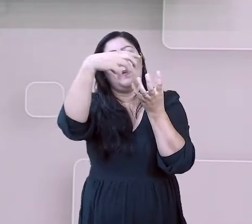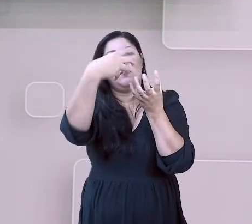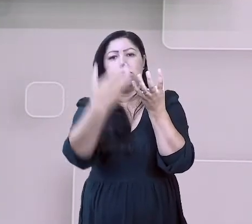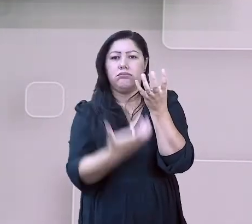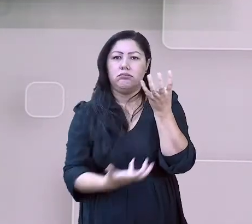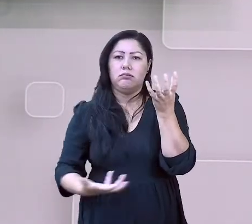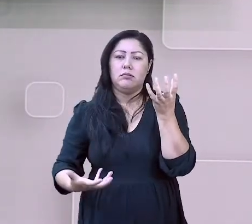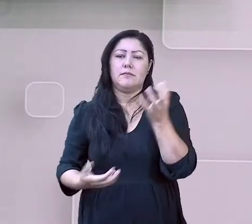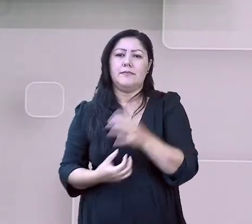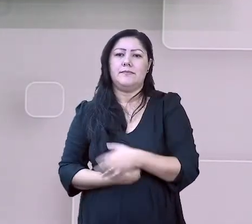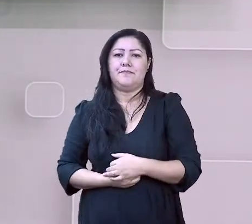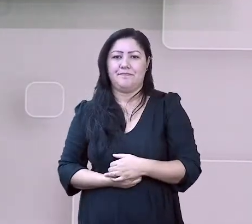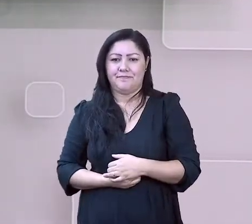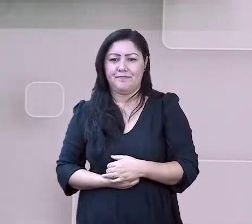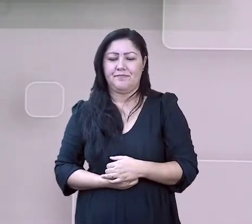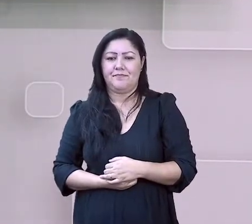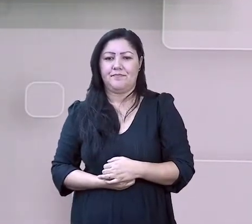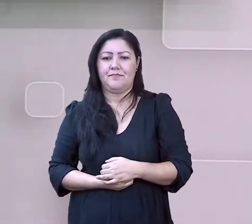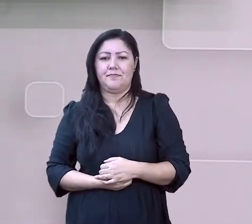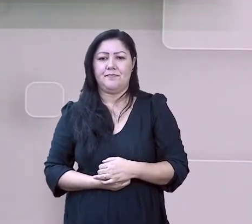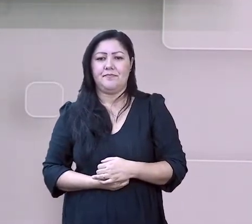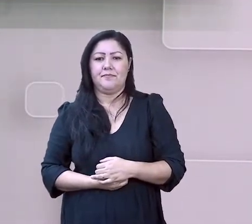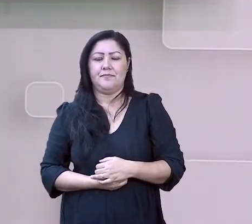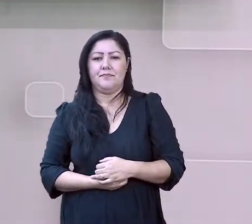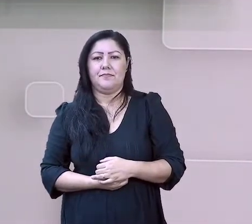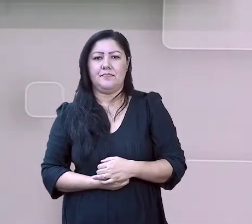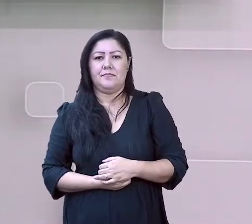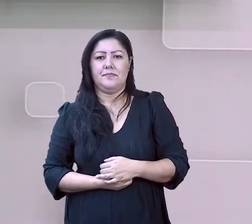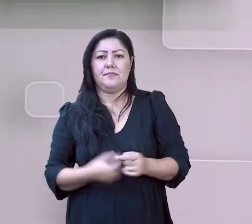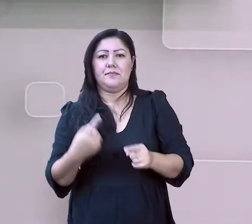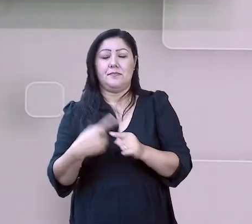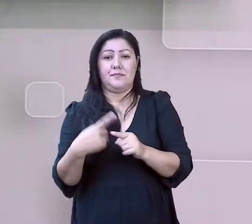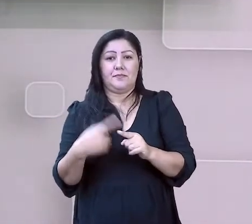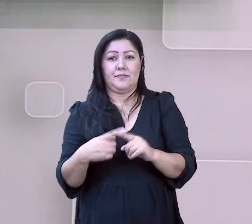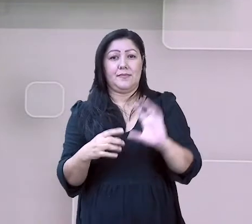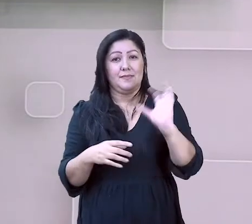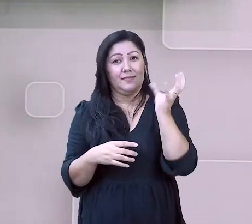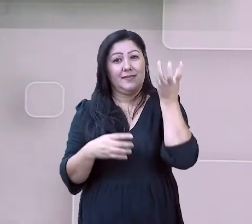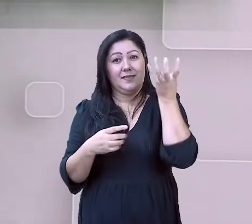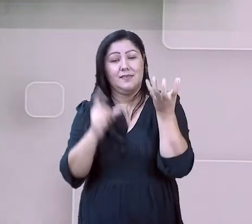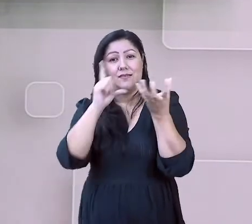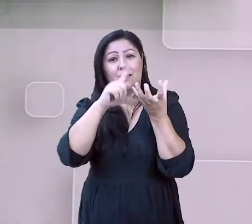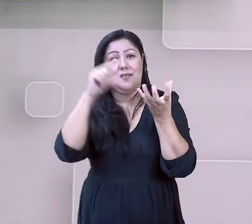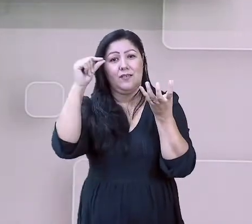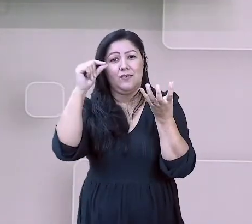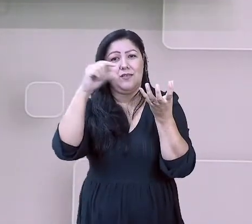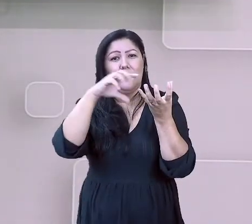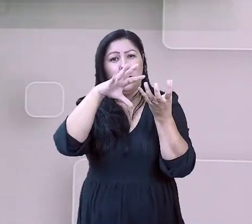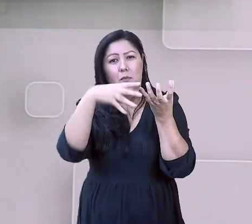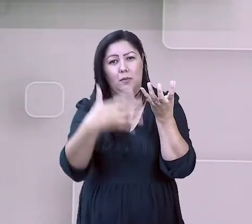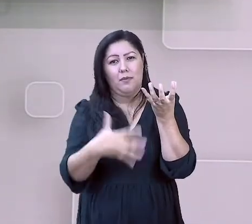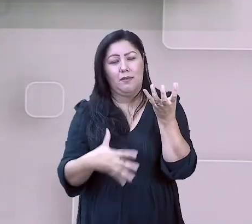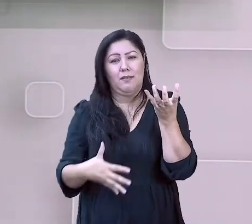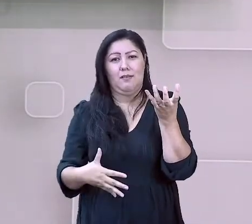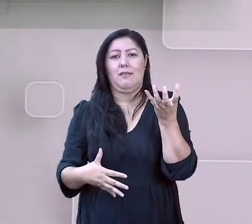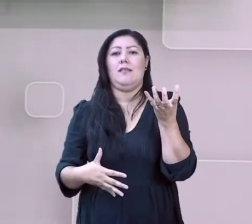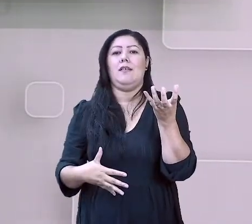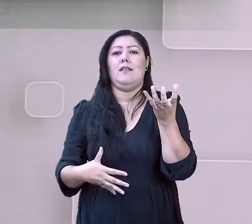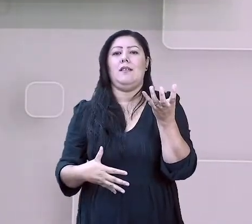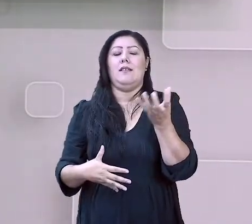folhas, tá? Porque as árvores que perdem as folhas realmente